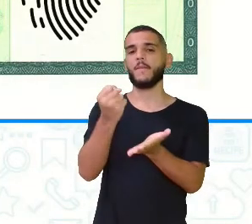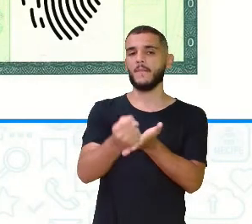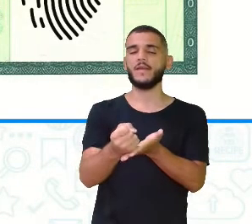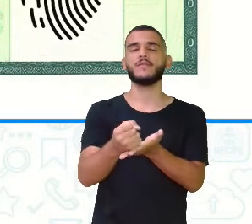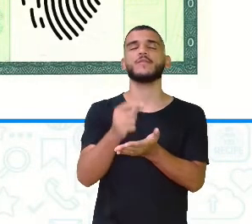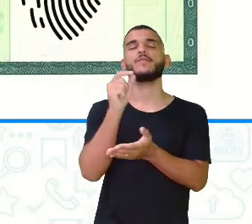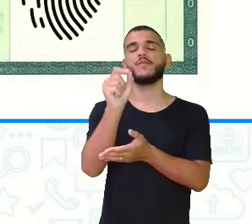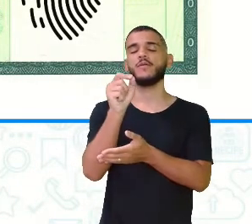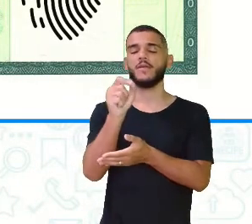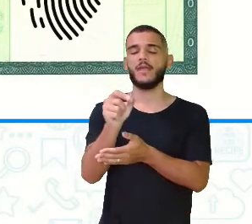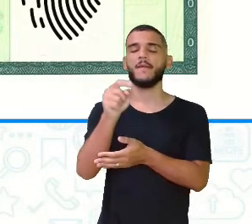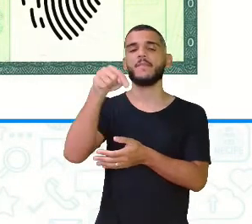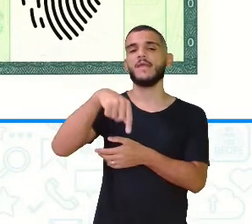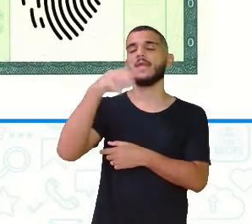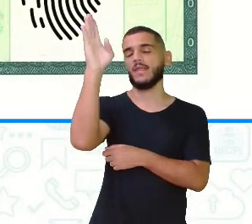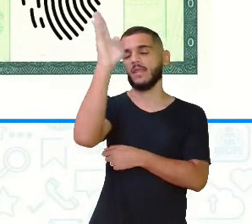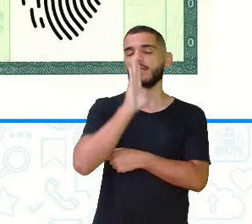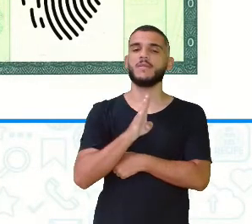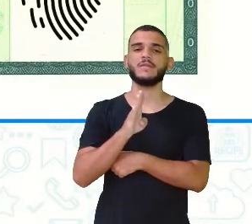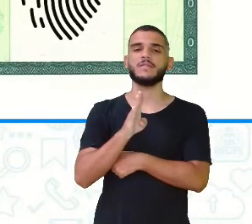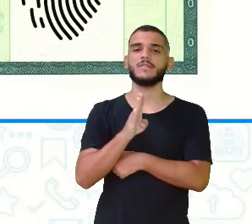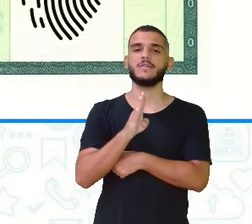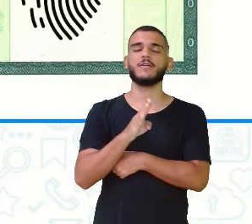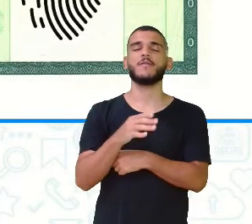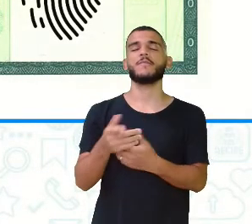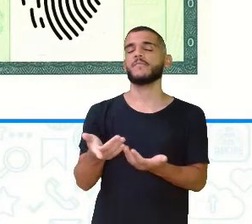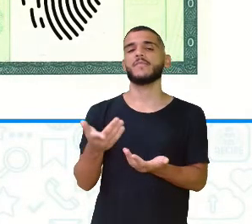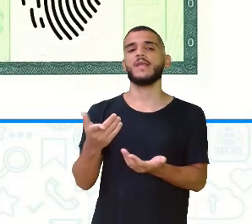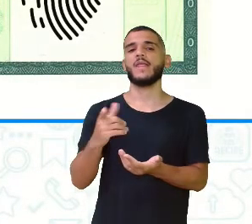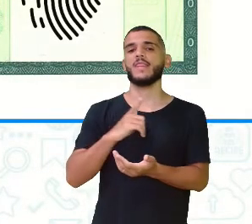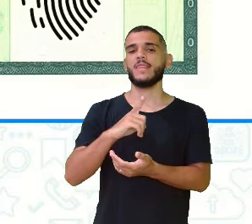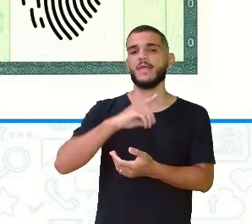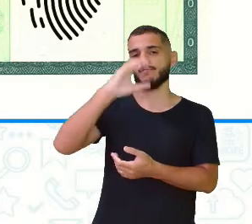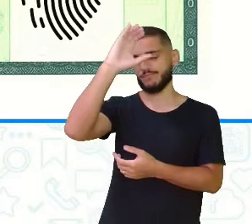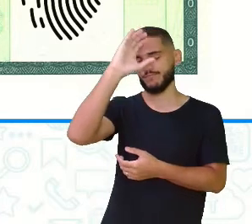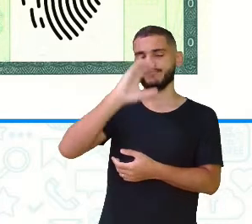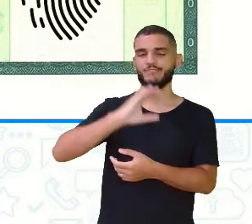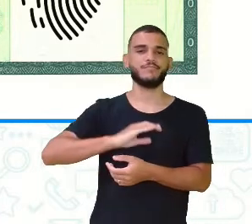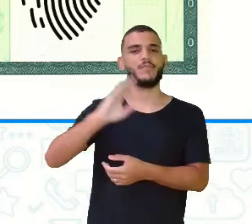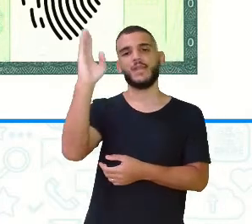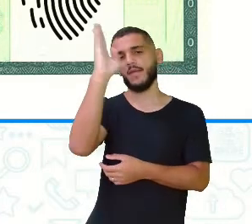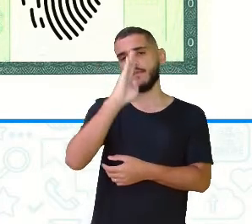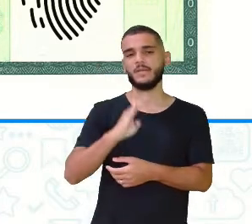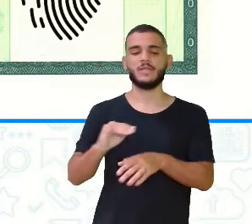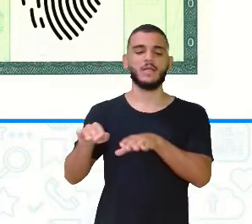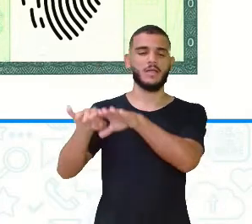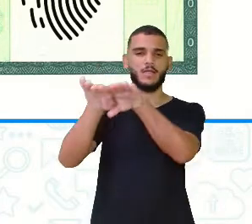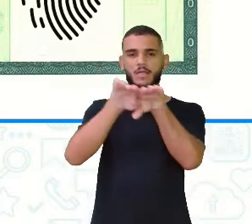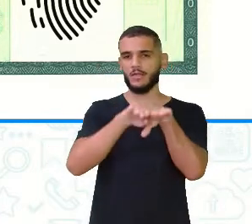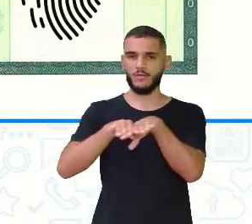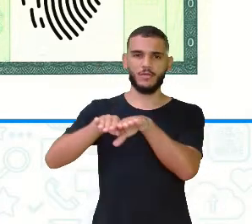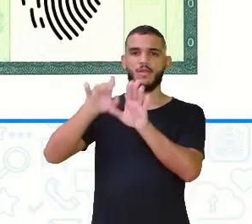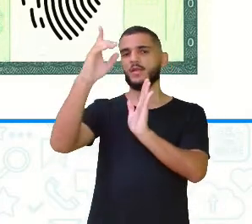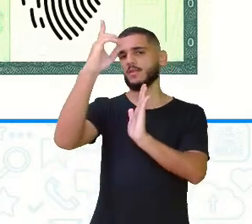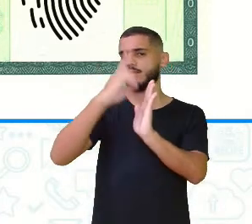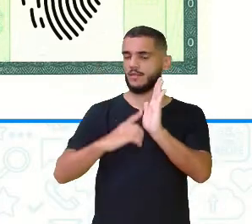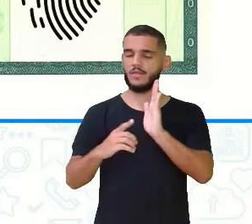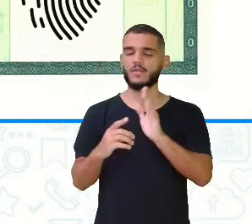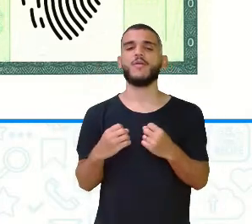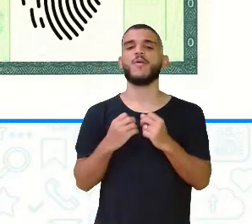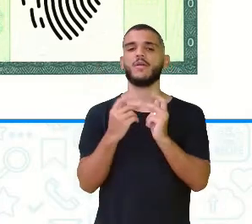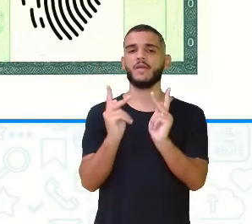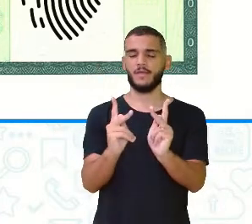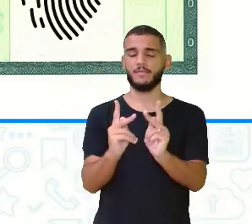identificação da República Federativa do Brasil, expedido às cidadanias brasileiras com igualdade de direito.